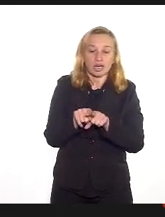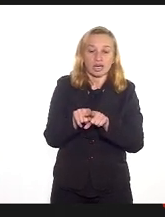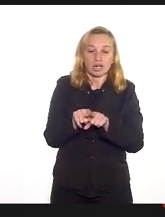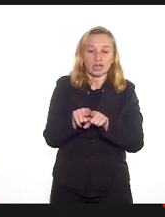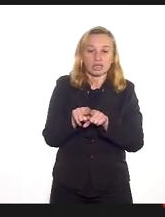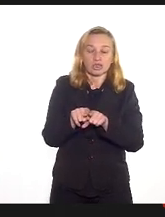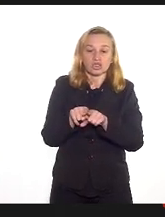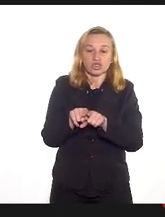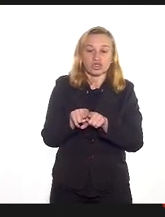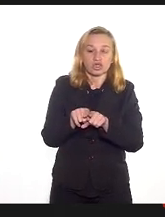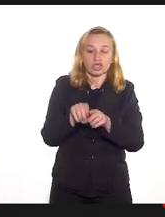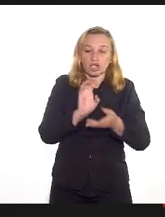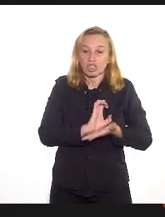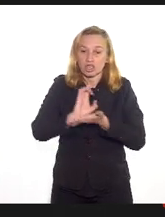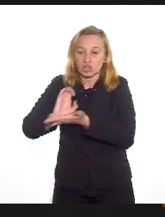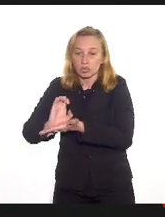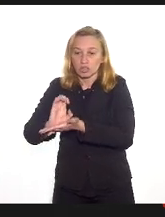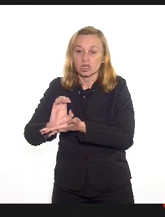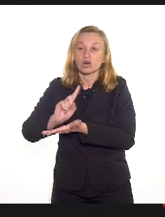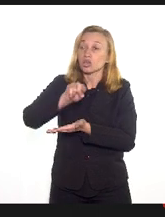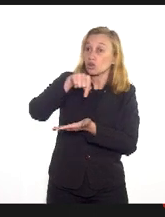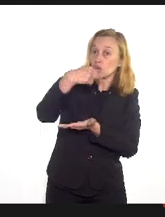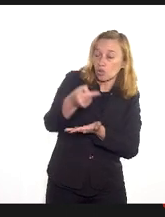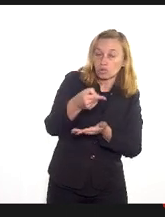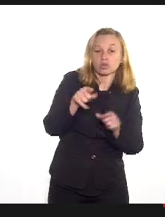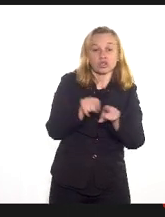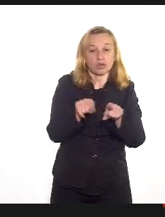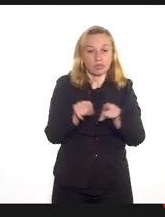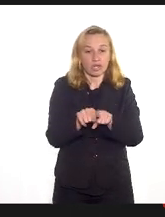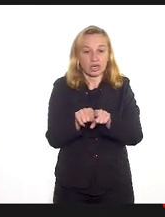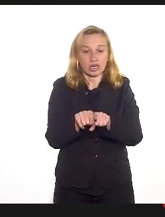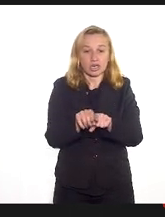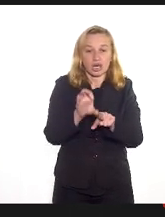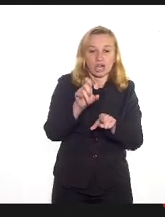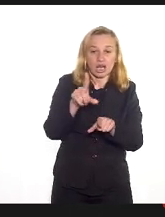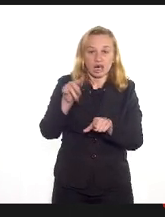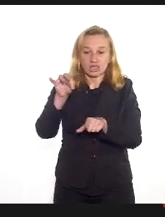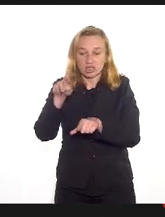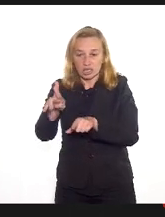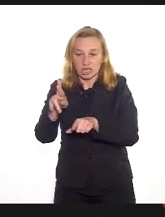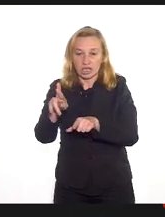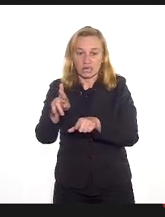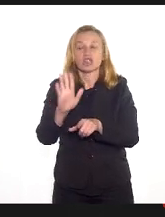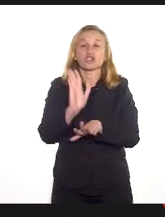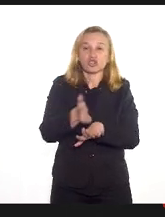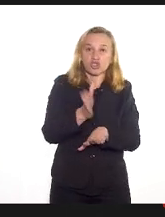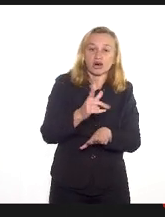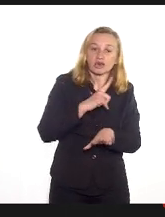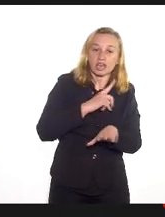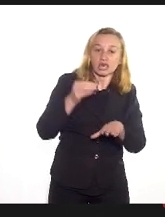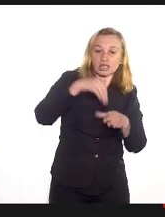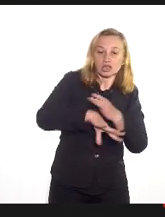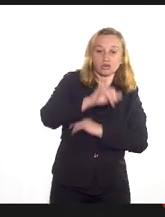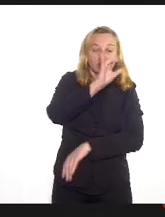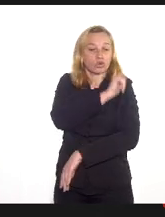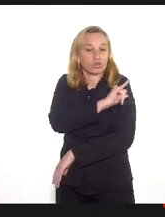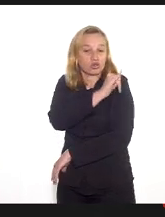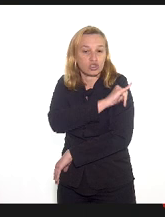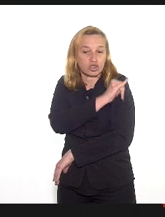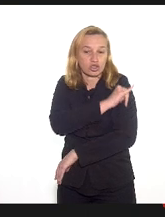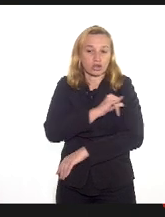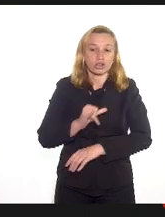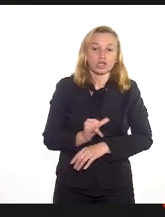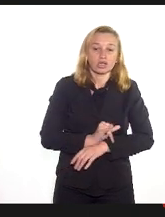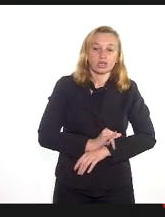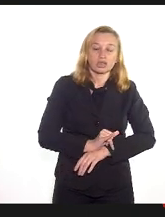exportação. E também há outros clusters, né? Ou arranjos de clusters que já existem no Rio de Janeiro, como do